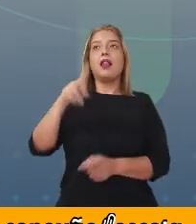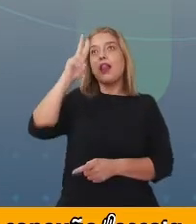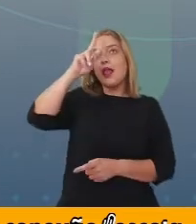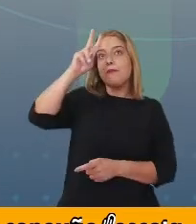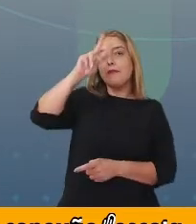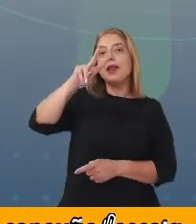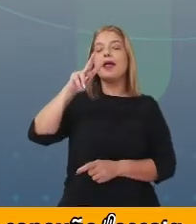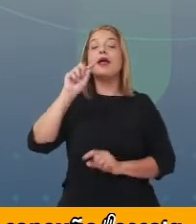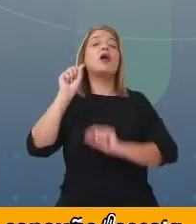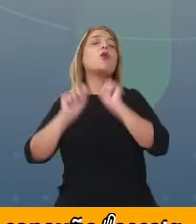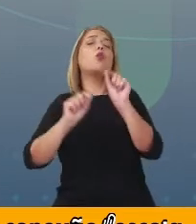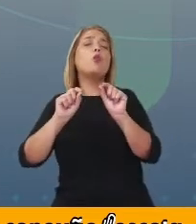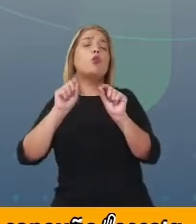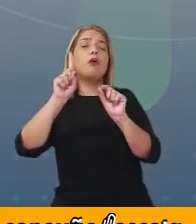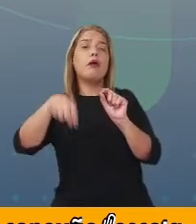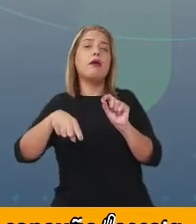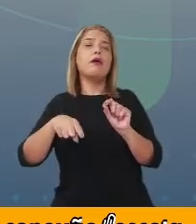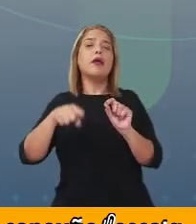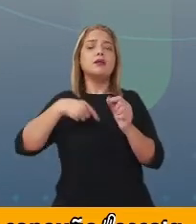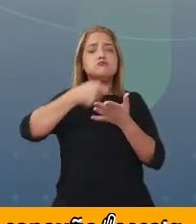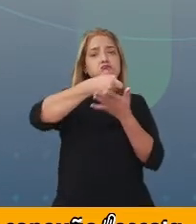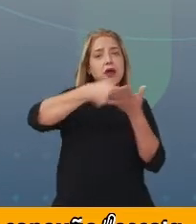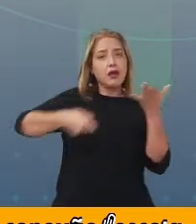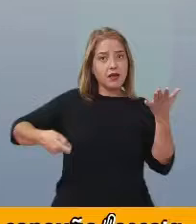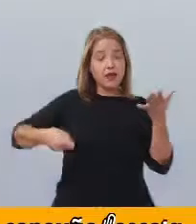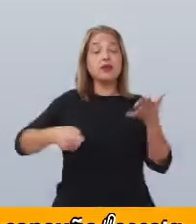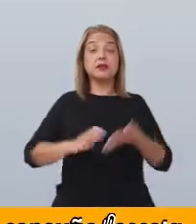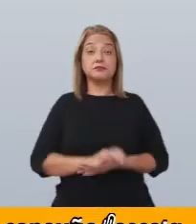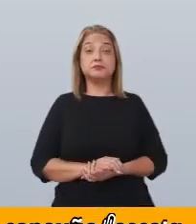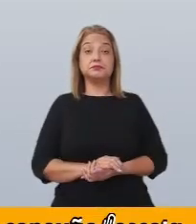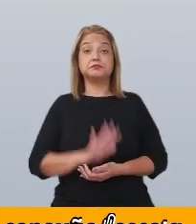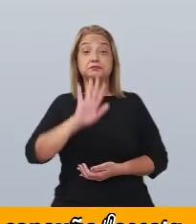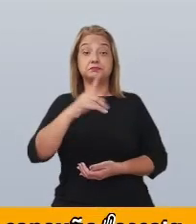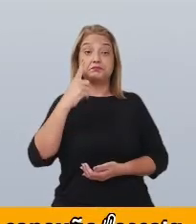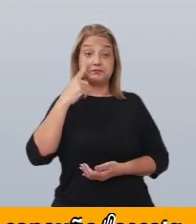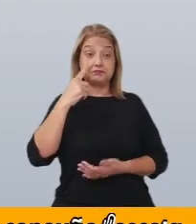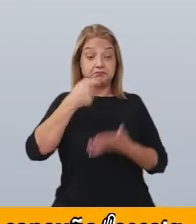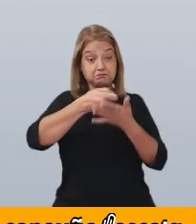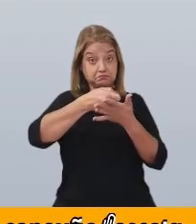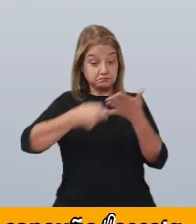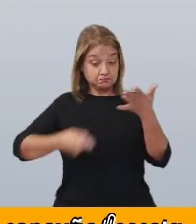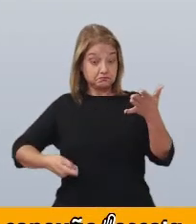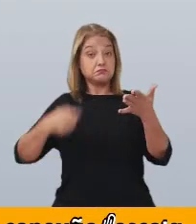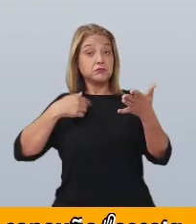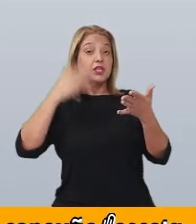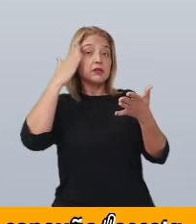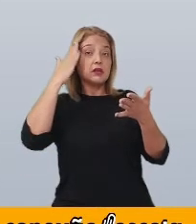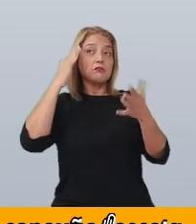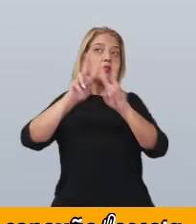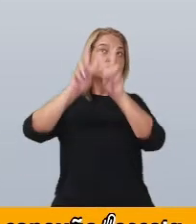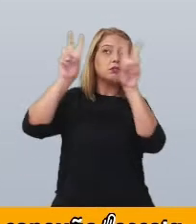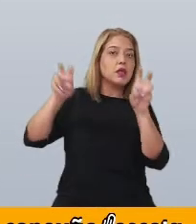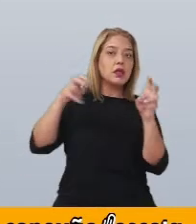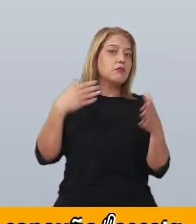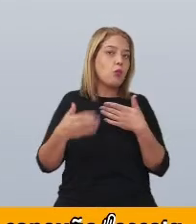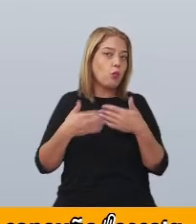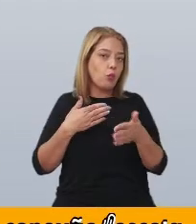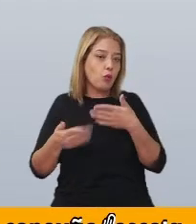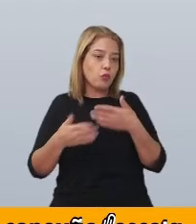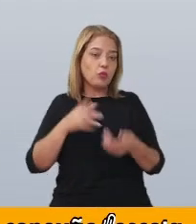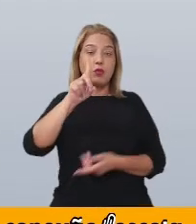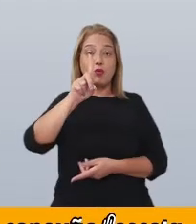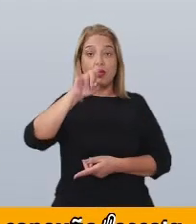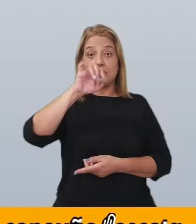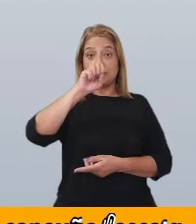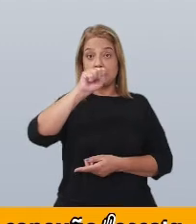é dissertar. Pois bem, dissertar significa explanar um tema, isto é,